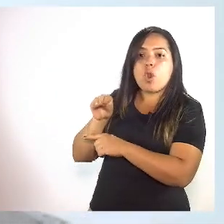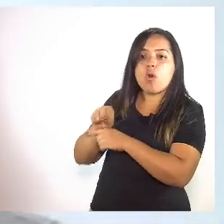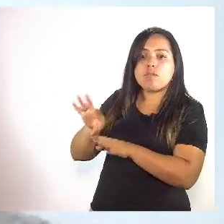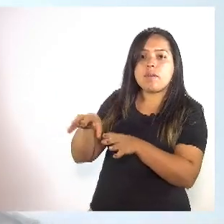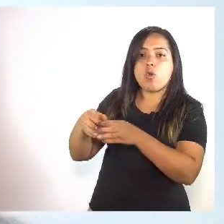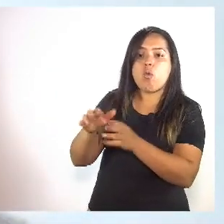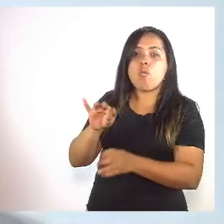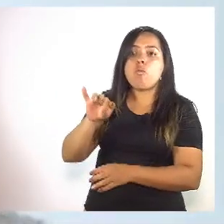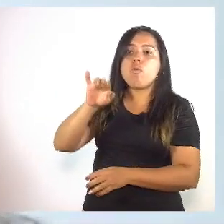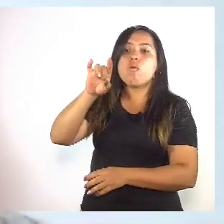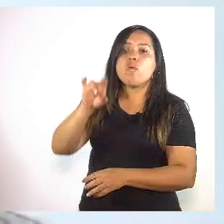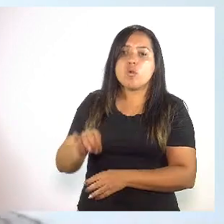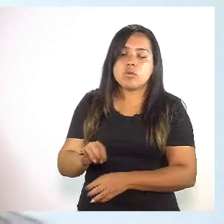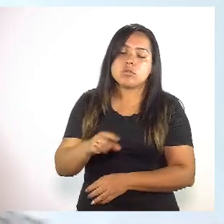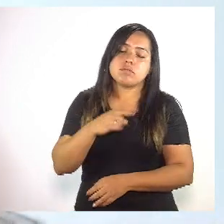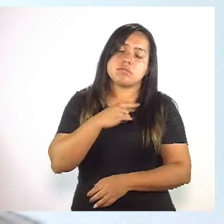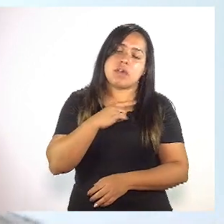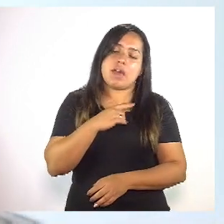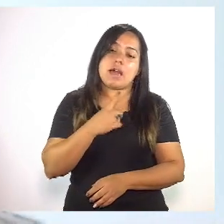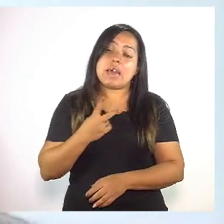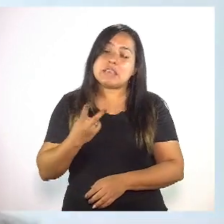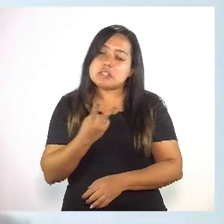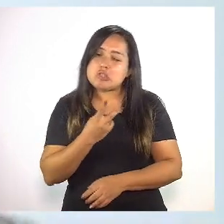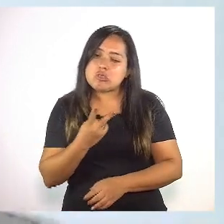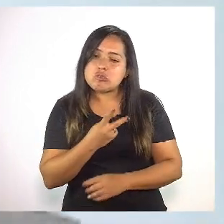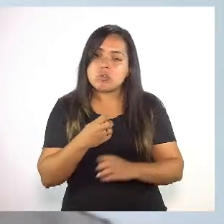aspectos, no meu modesto ponto de vista,